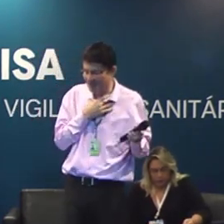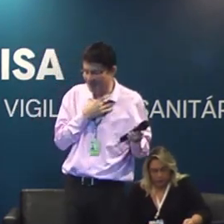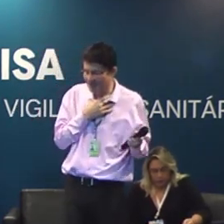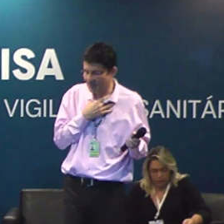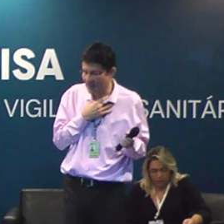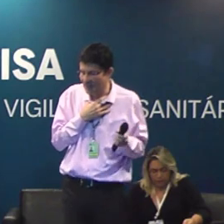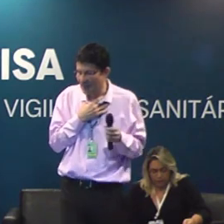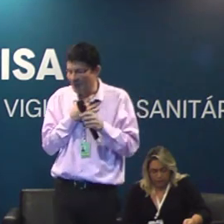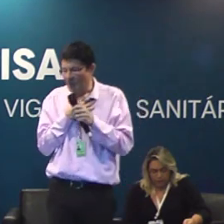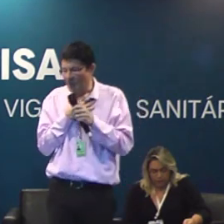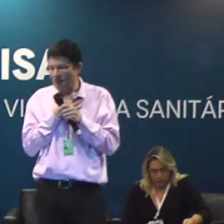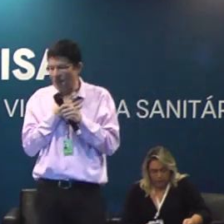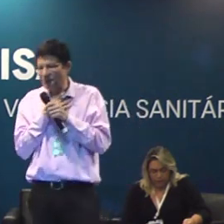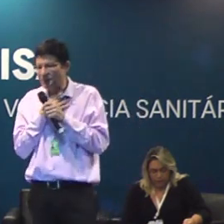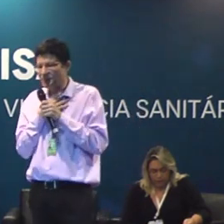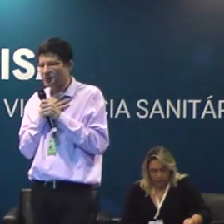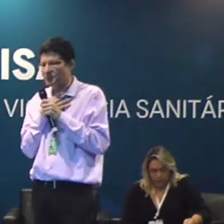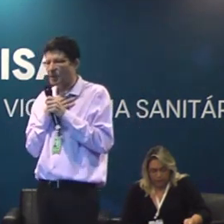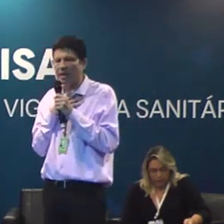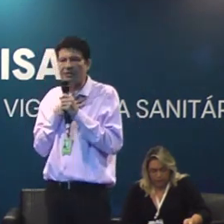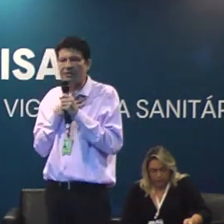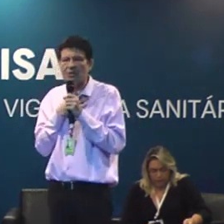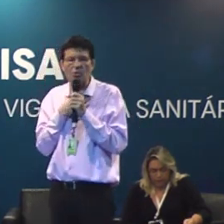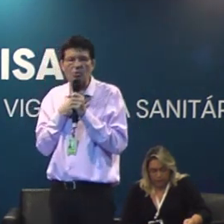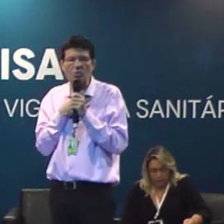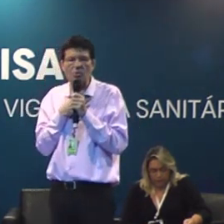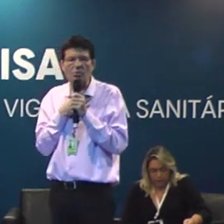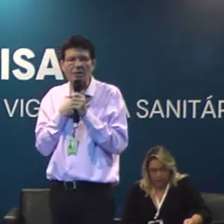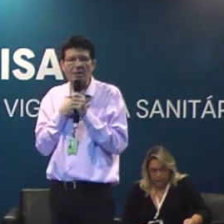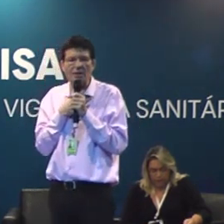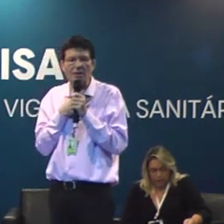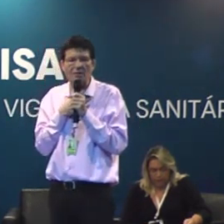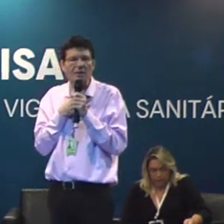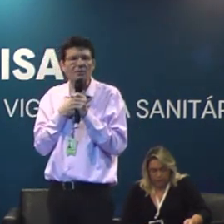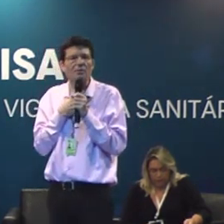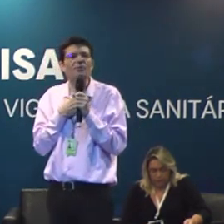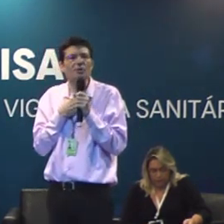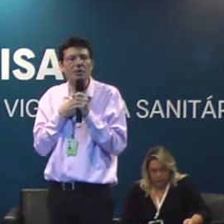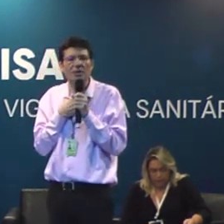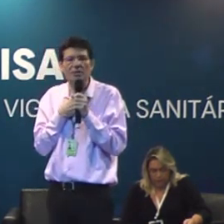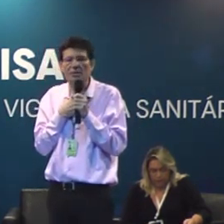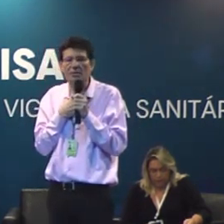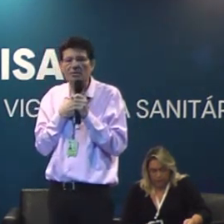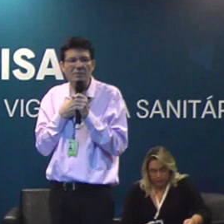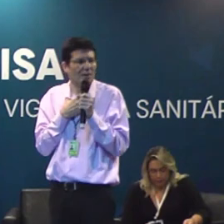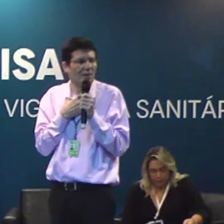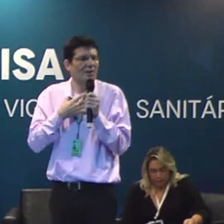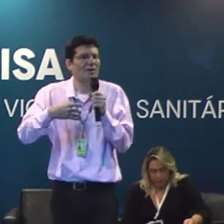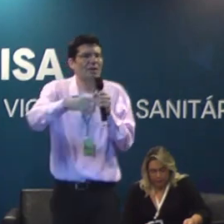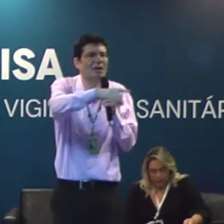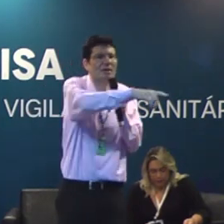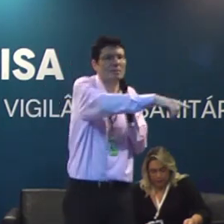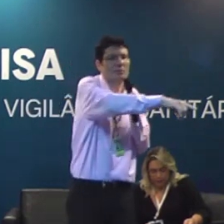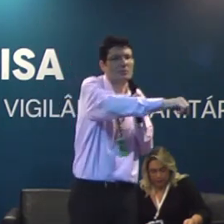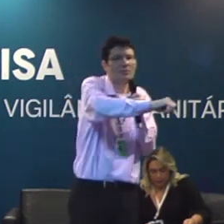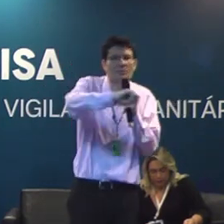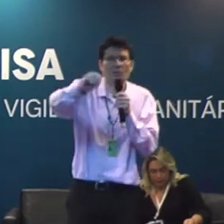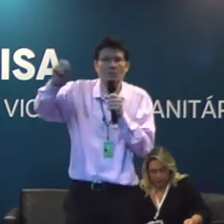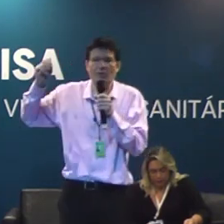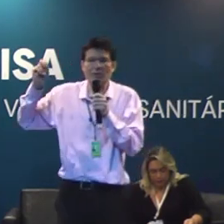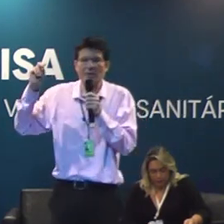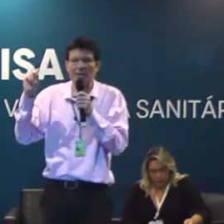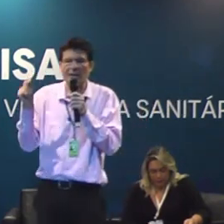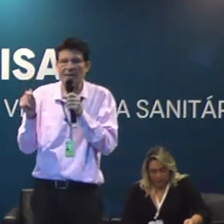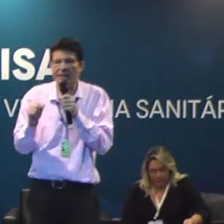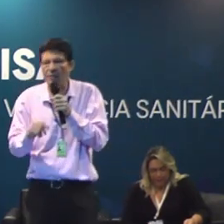Então, alguém quer fazer algum outro comentário? Fica livre aí, por favor, as meninas. Aqui, por favor, vamos aproveitar.